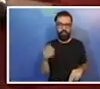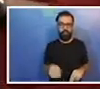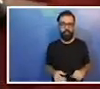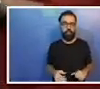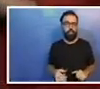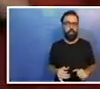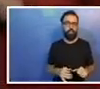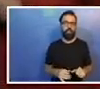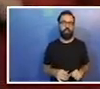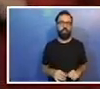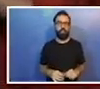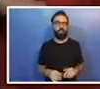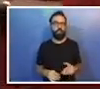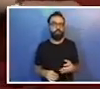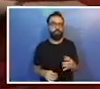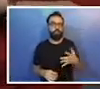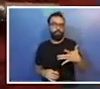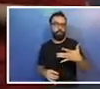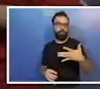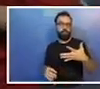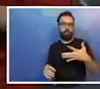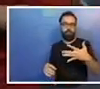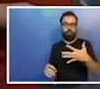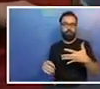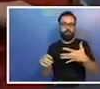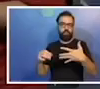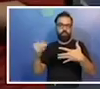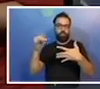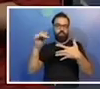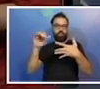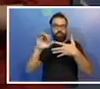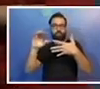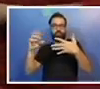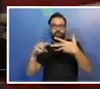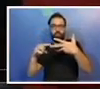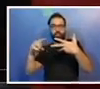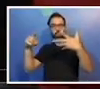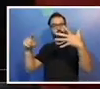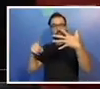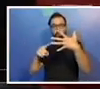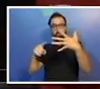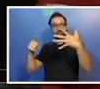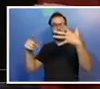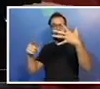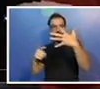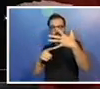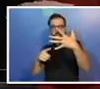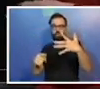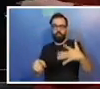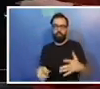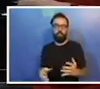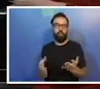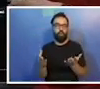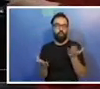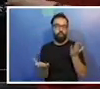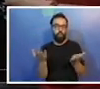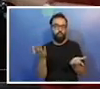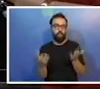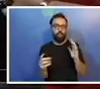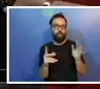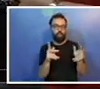energia são transferidos de um ser vivo para o outro. Por meio dela, o equilíbrio entre as populações